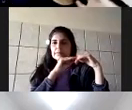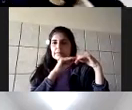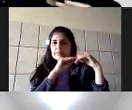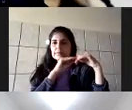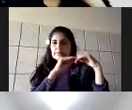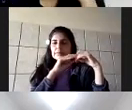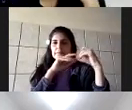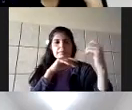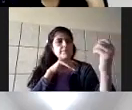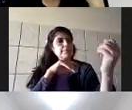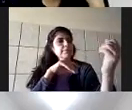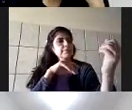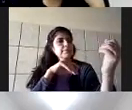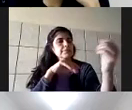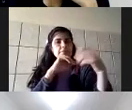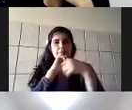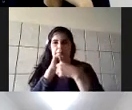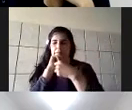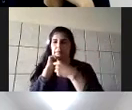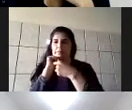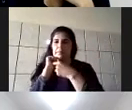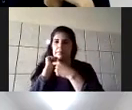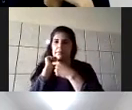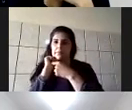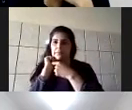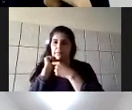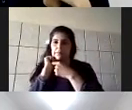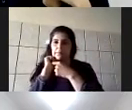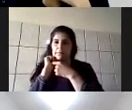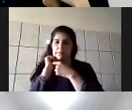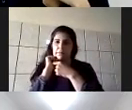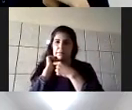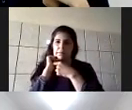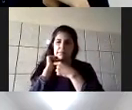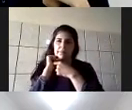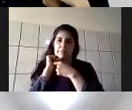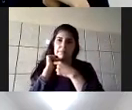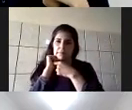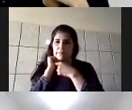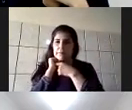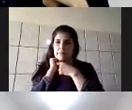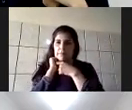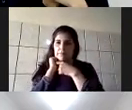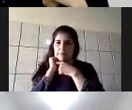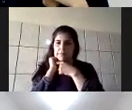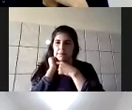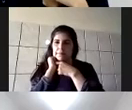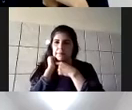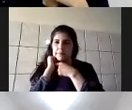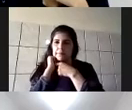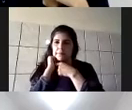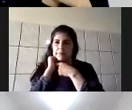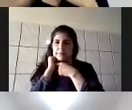6 até 44% desses pacientes vão sofrer danos de natureza